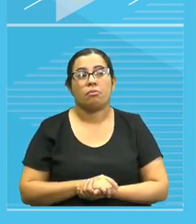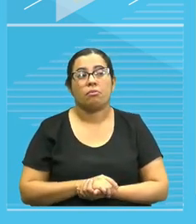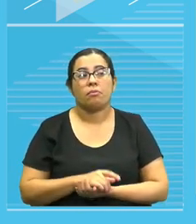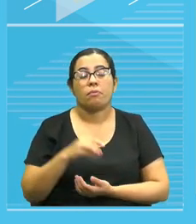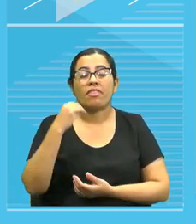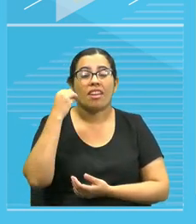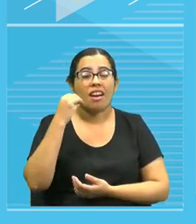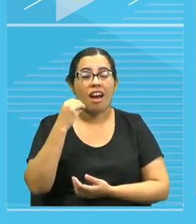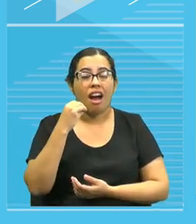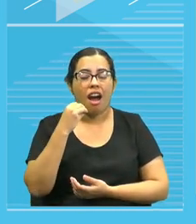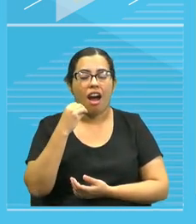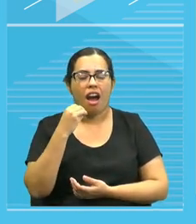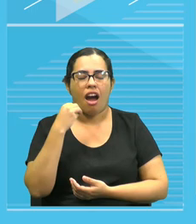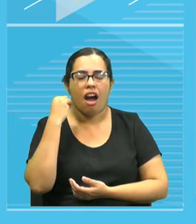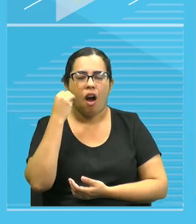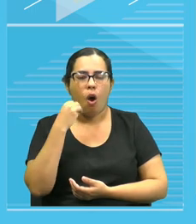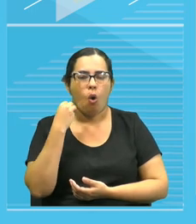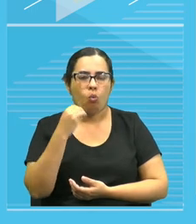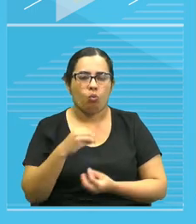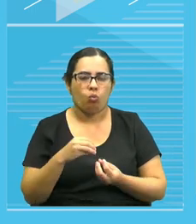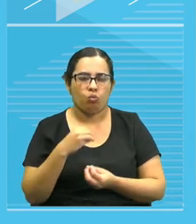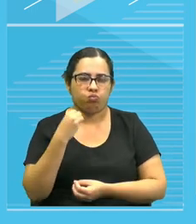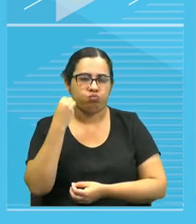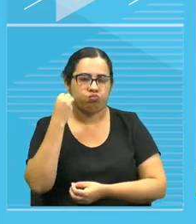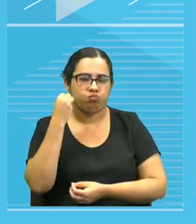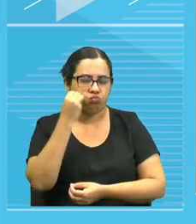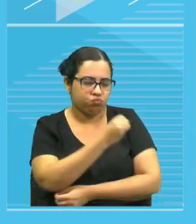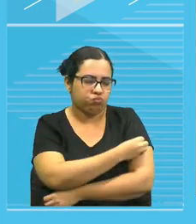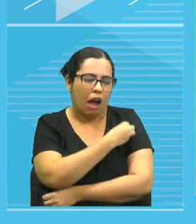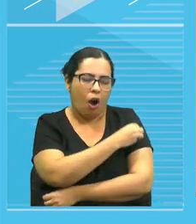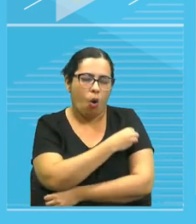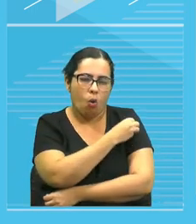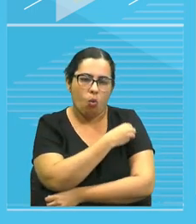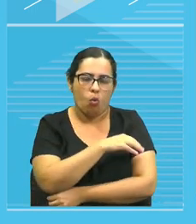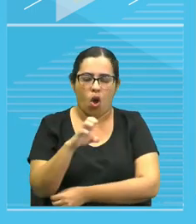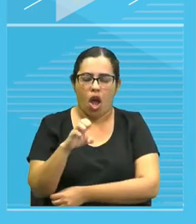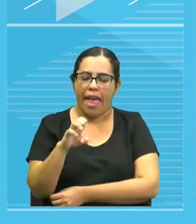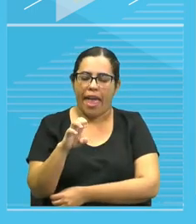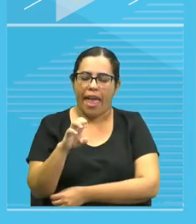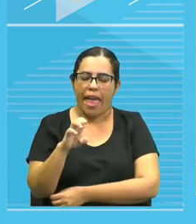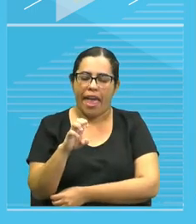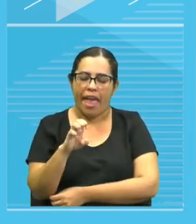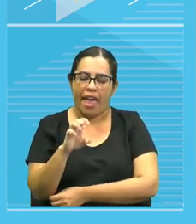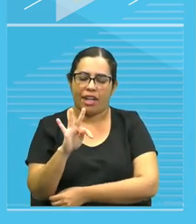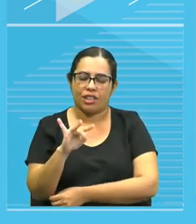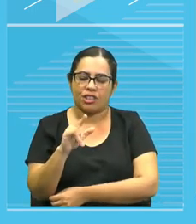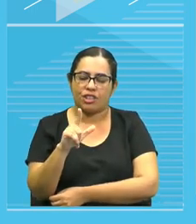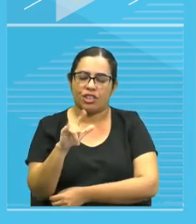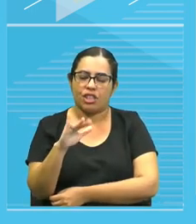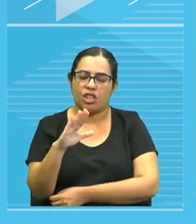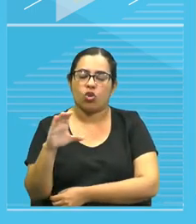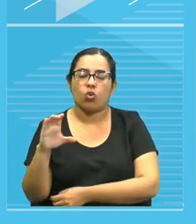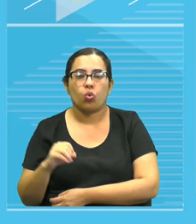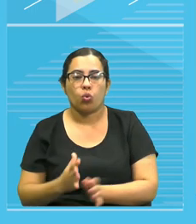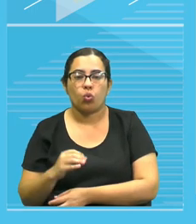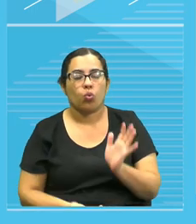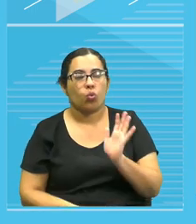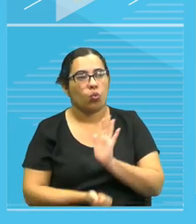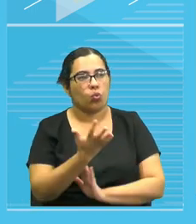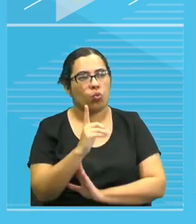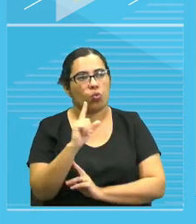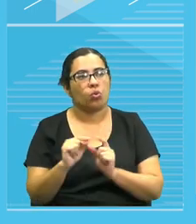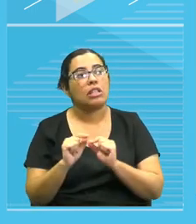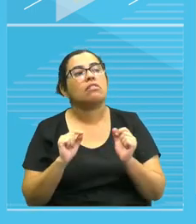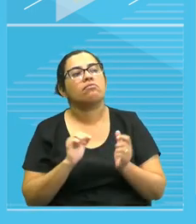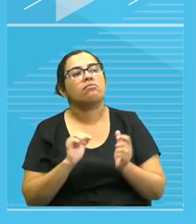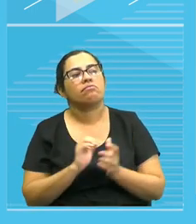étílico na presença do O2 o gás oxigênio forma CO2 e água o detalhe é